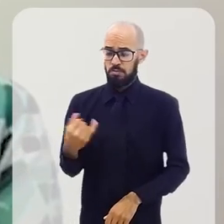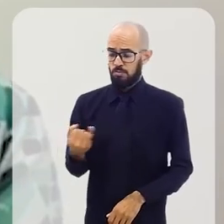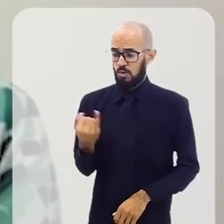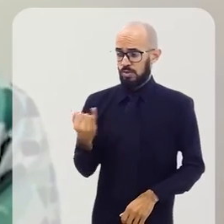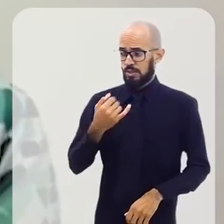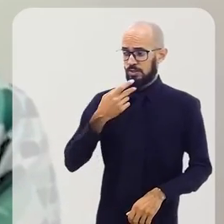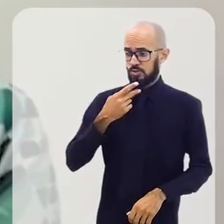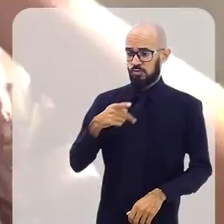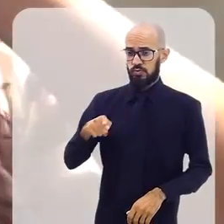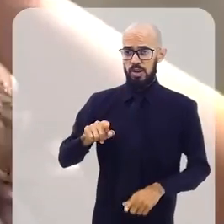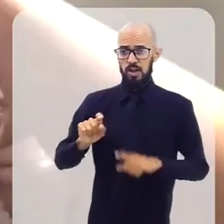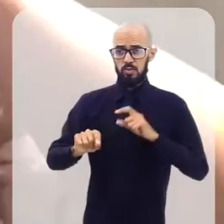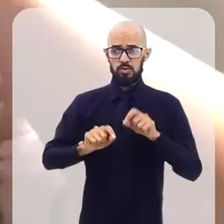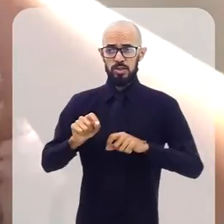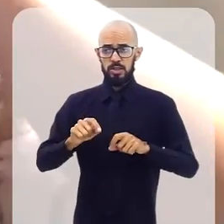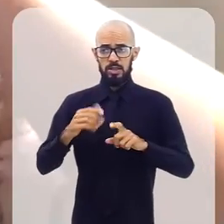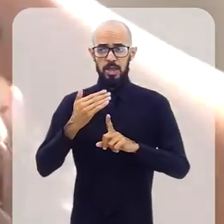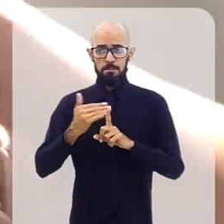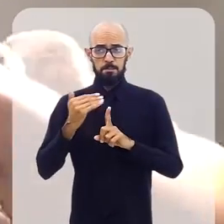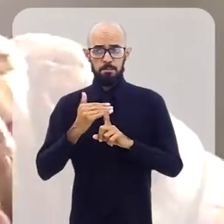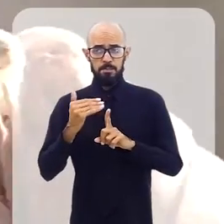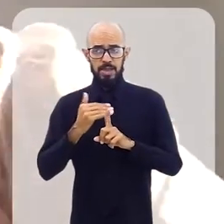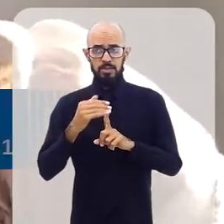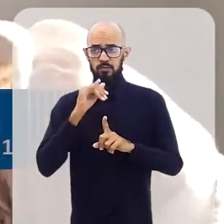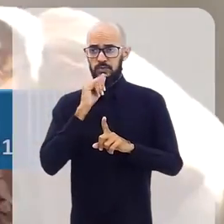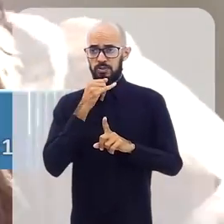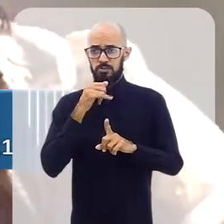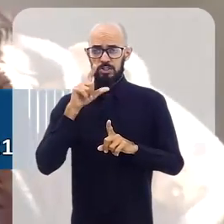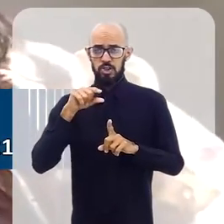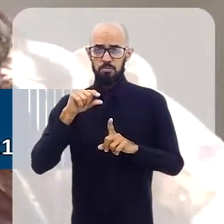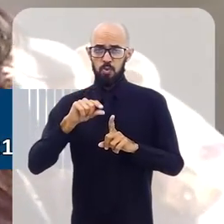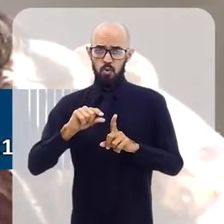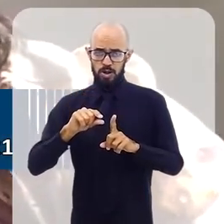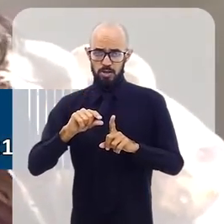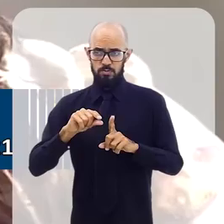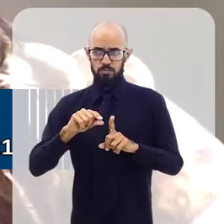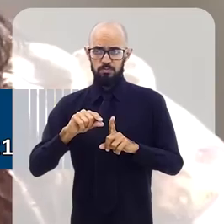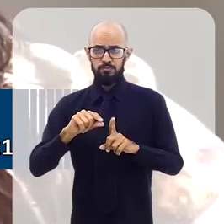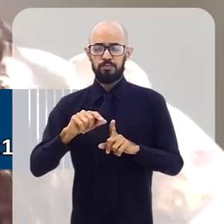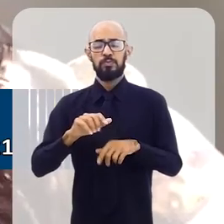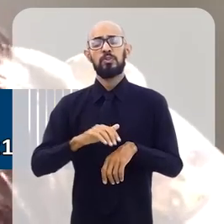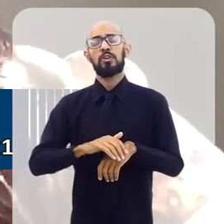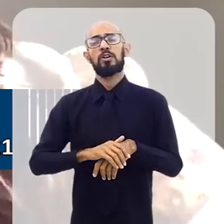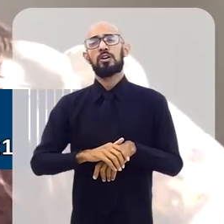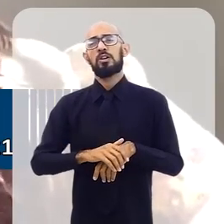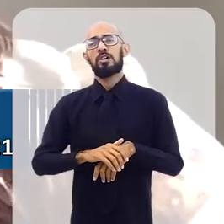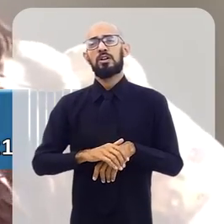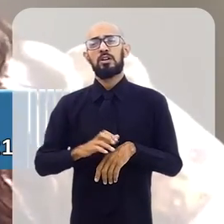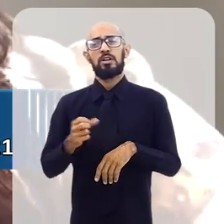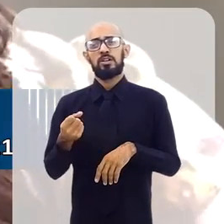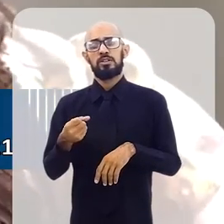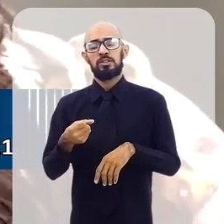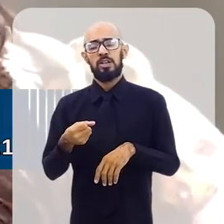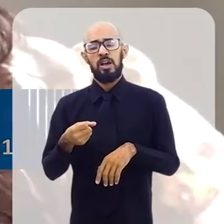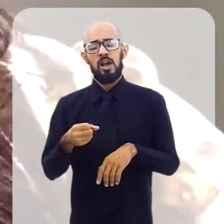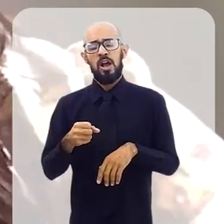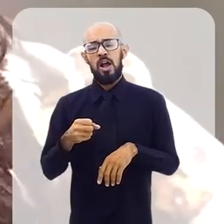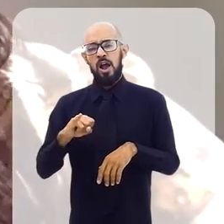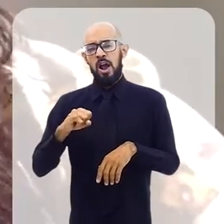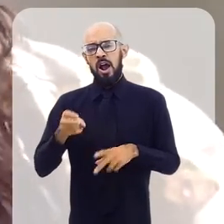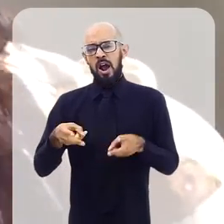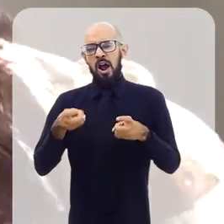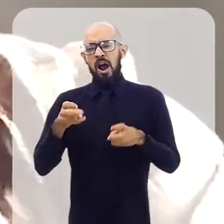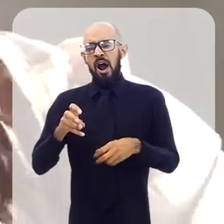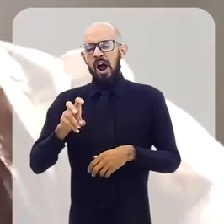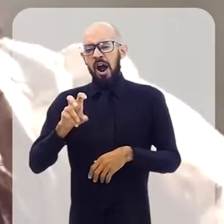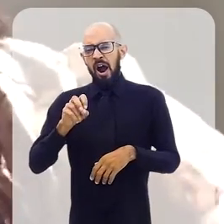moda? Acho que é importante a gente destacar, né, que a média ela ainda, infelizmente, é baixa, né? Então a gente